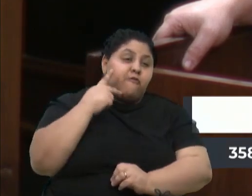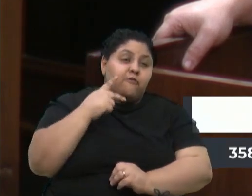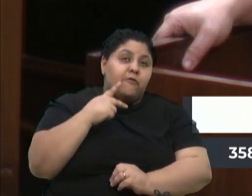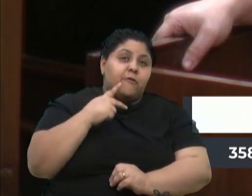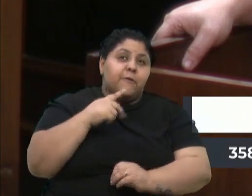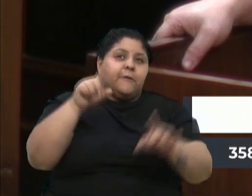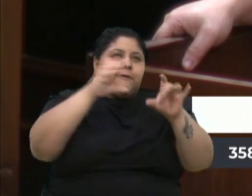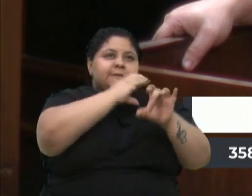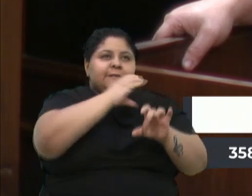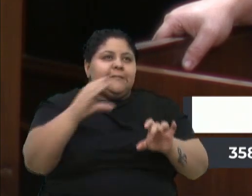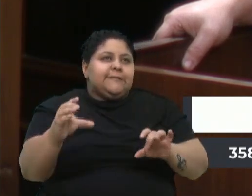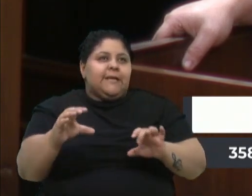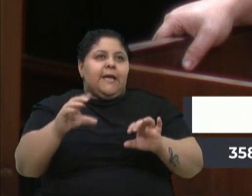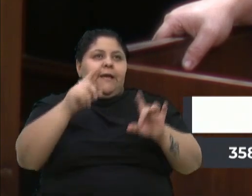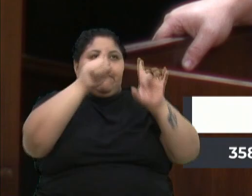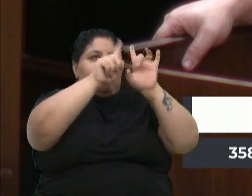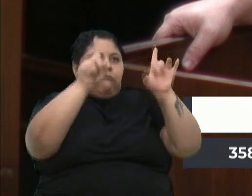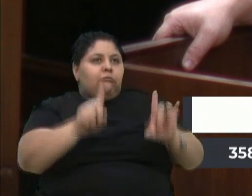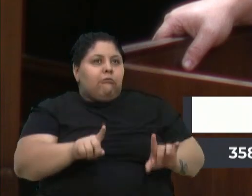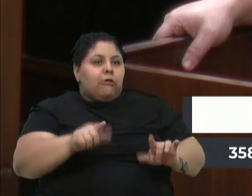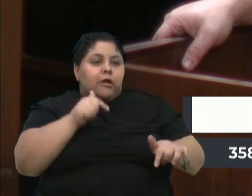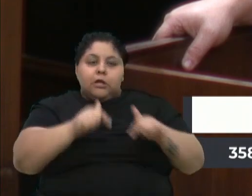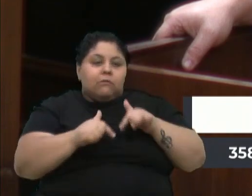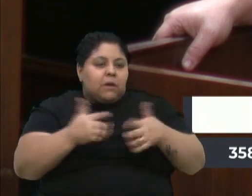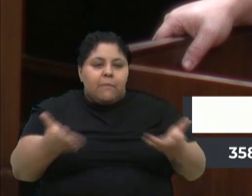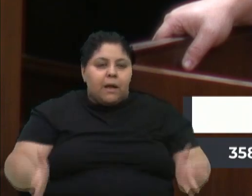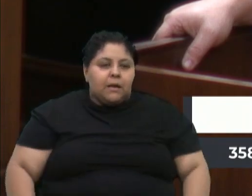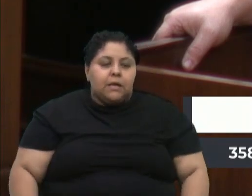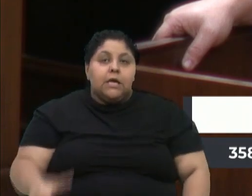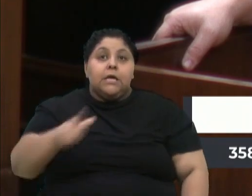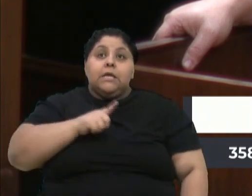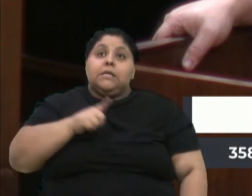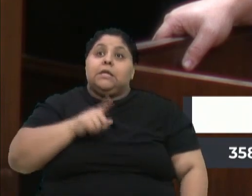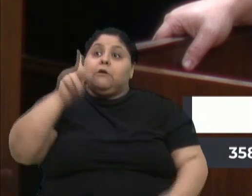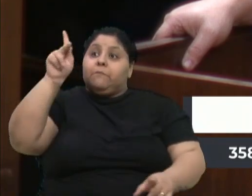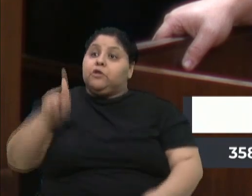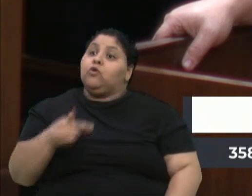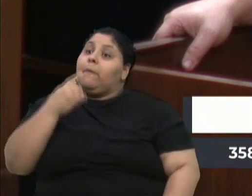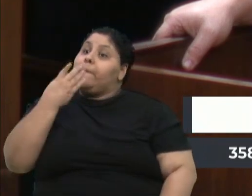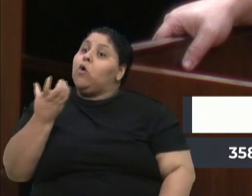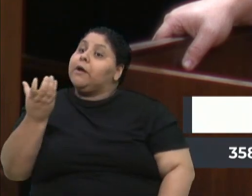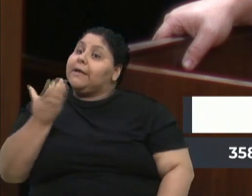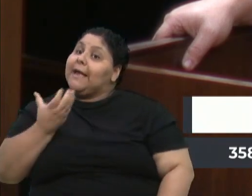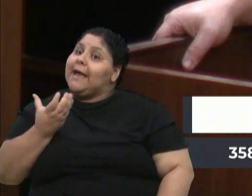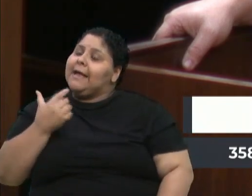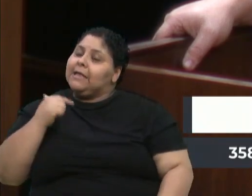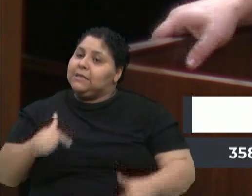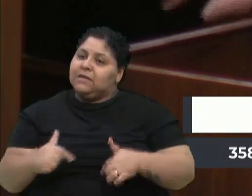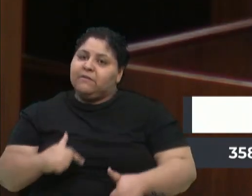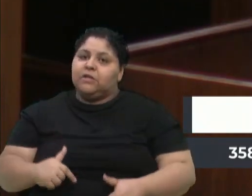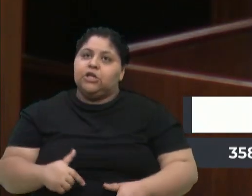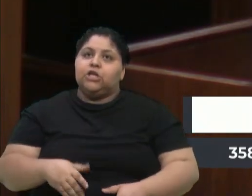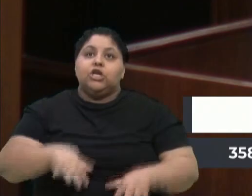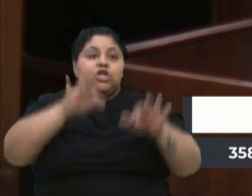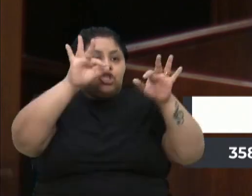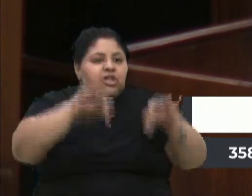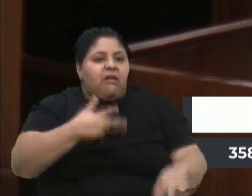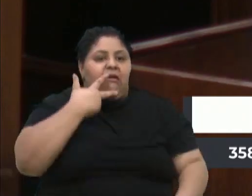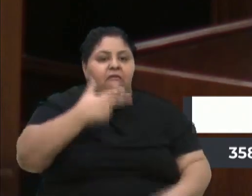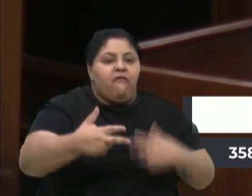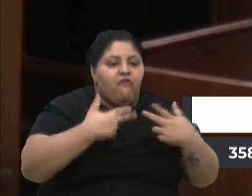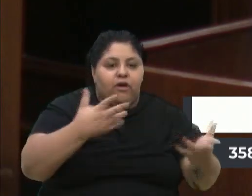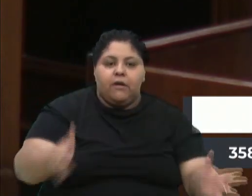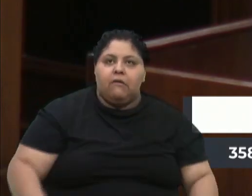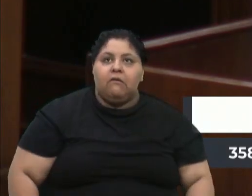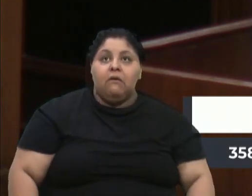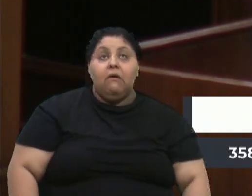demite. Porque tem muita gente boa querendo trabalhar. Então chega de fofoquinha. Chega de fofoquinha. Atendeu o vereador Bressan, mas claro